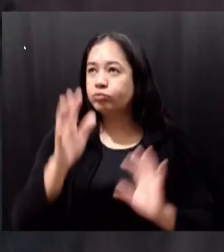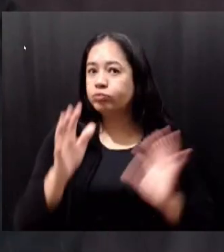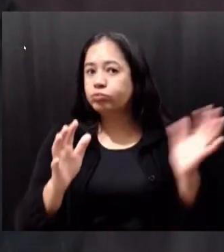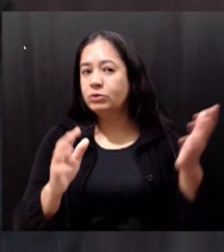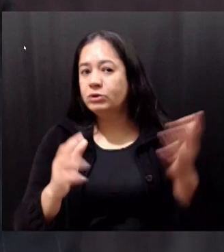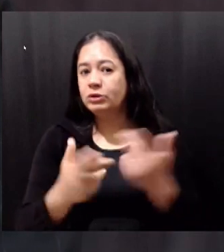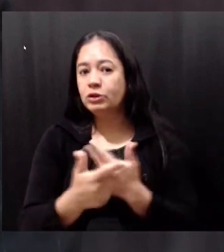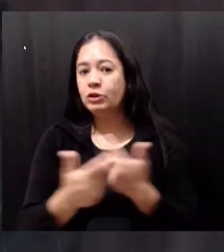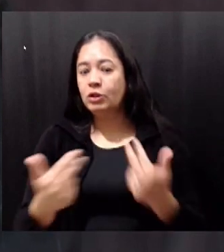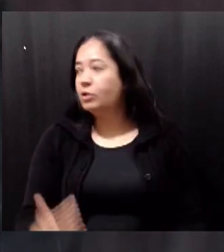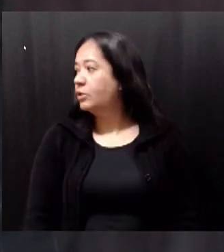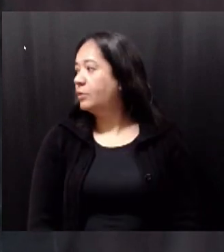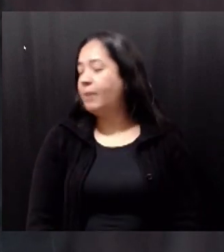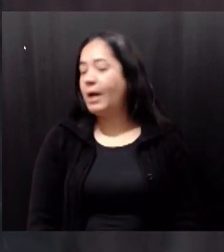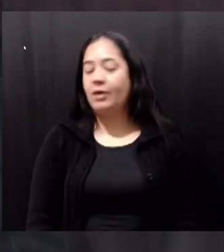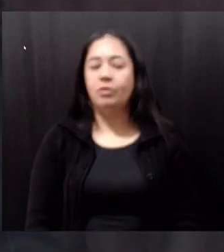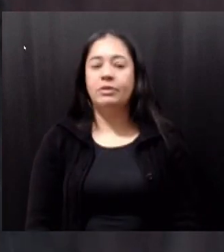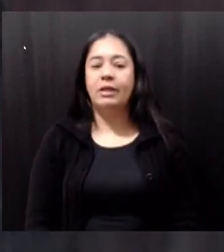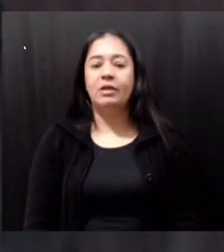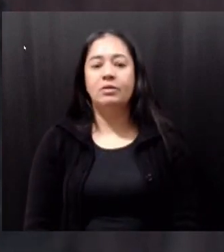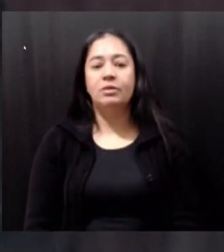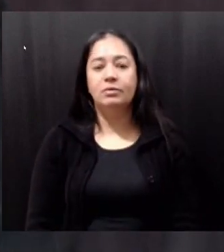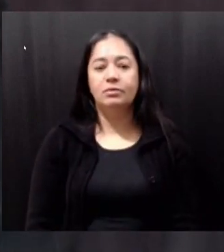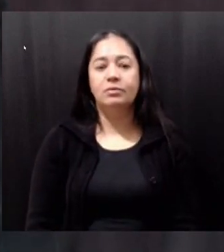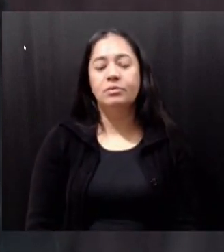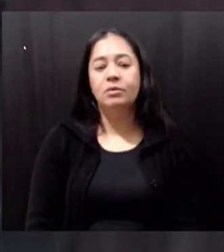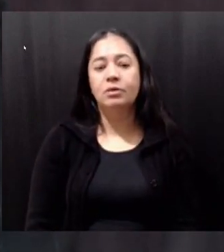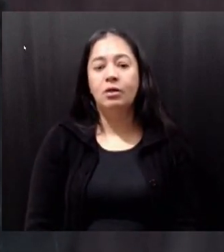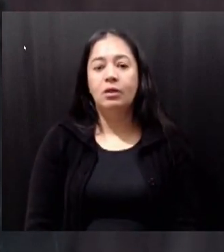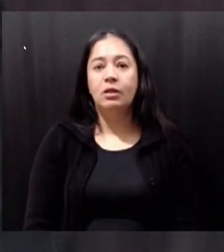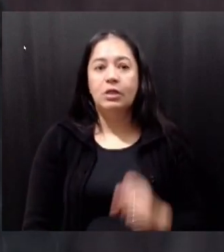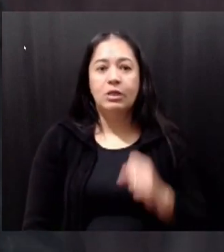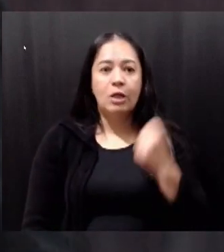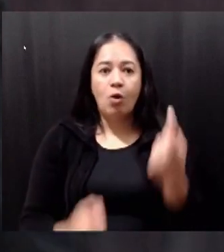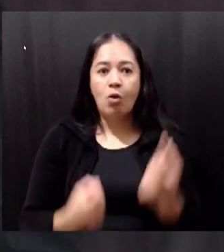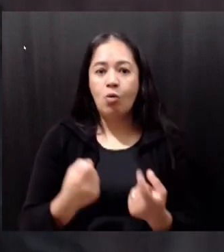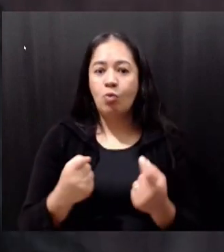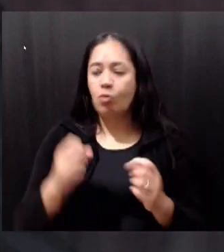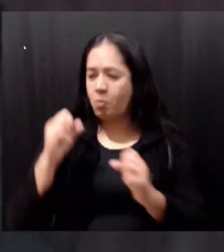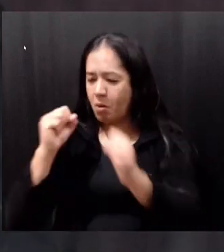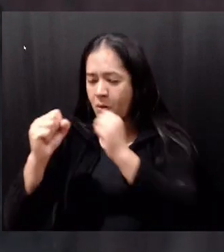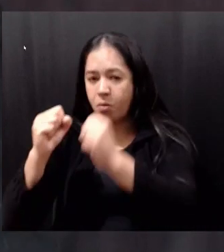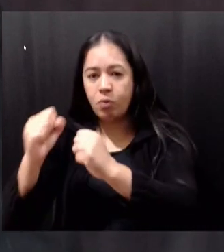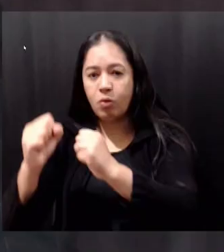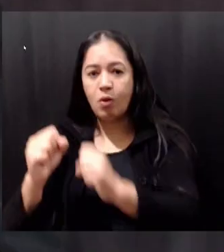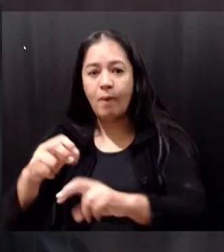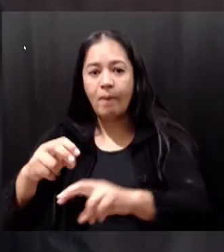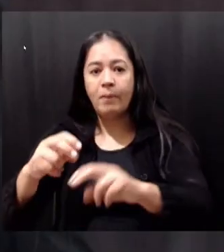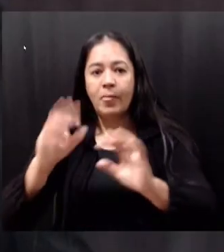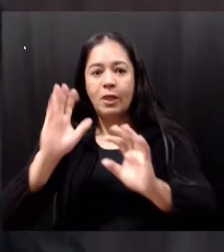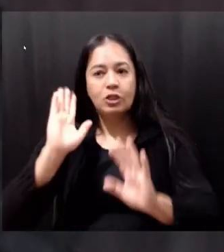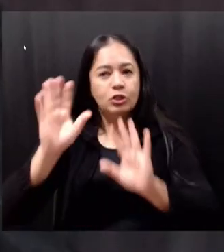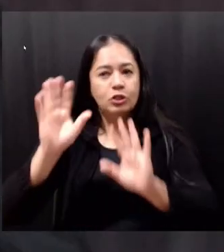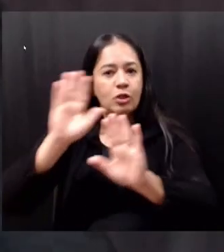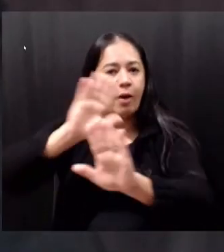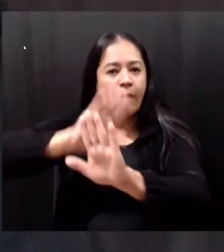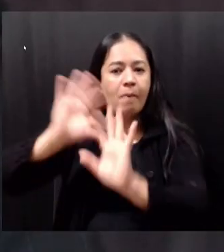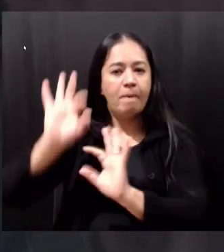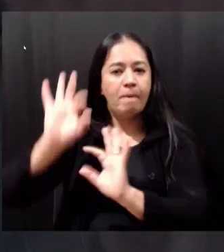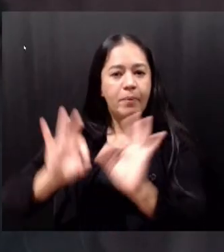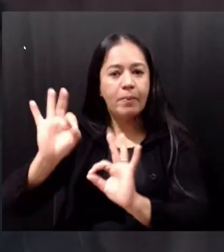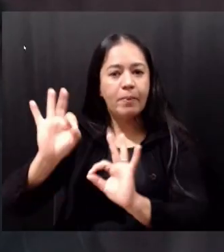né, recentes, e muitos desses massacres foram planejados dentro de um